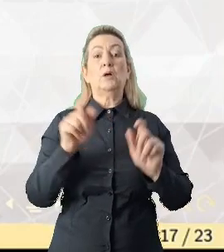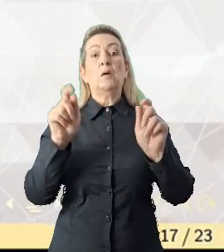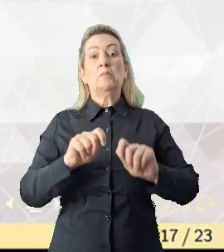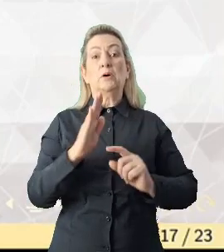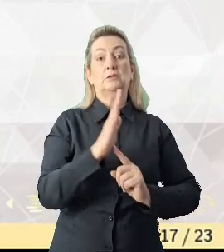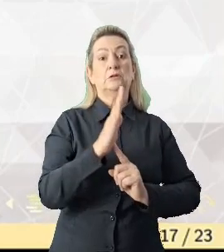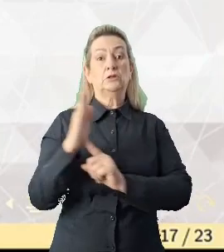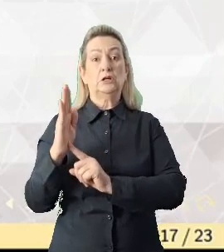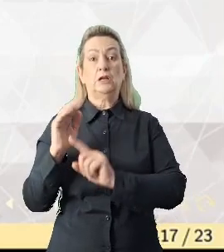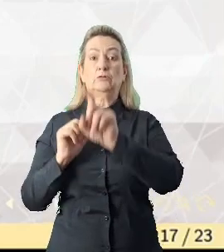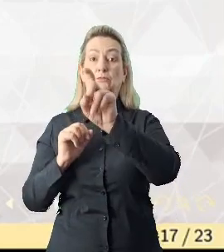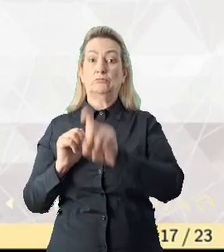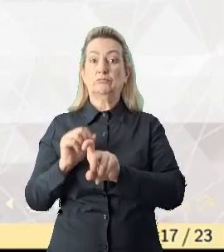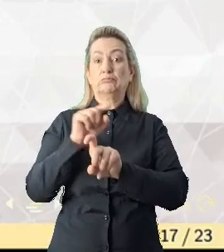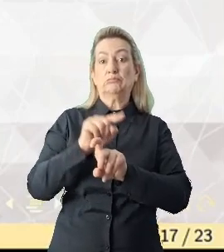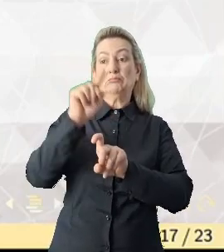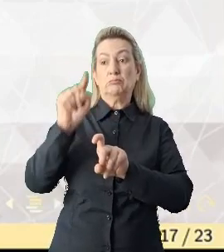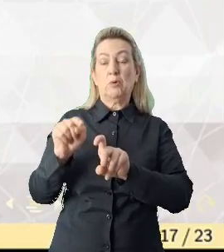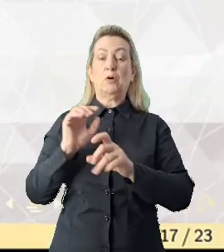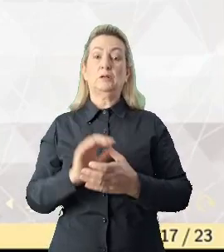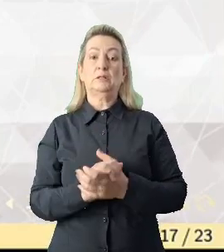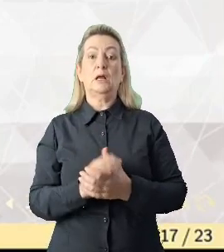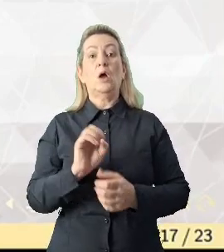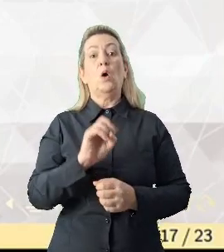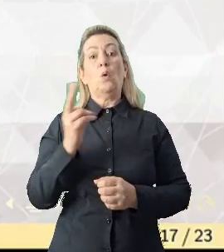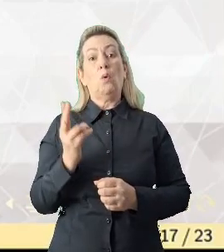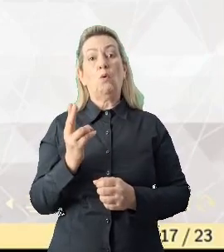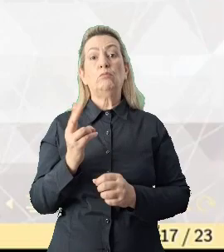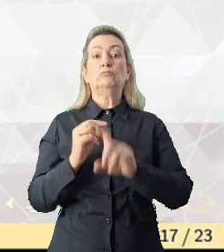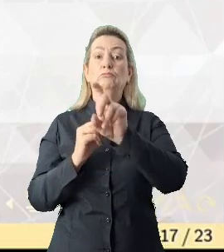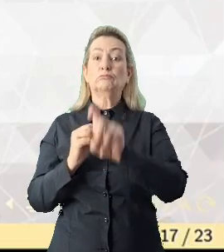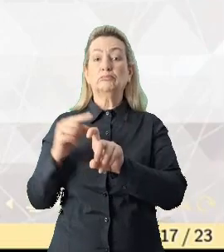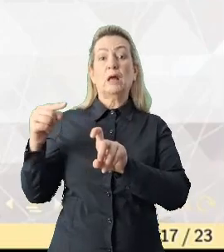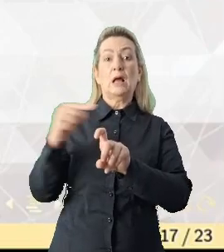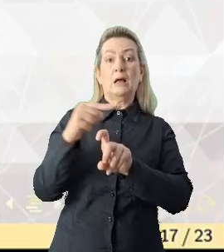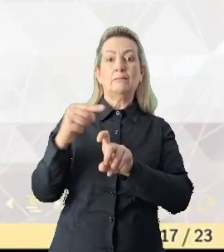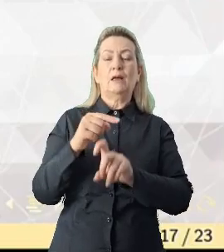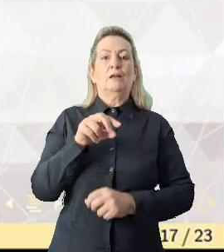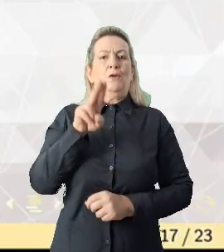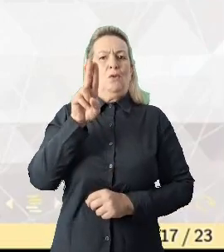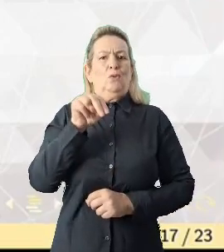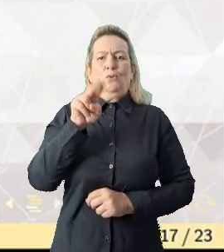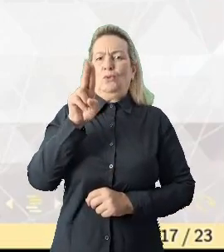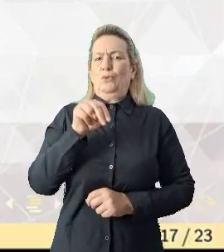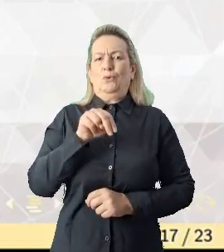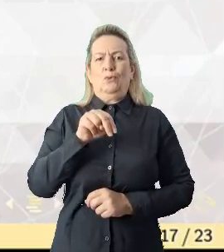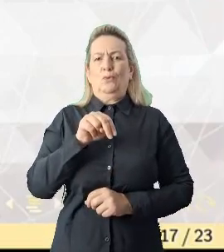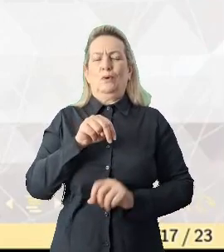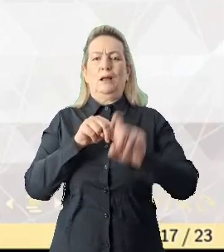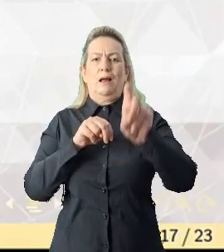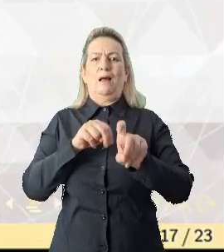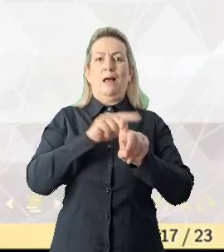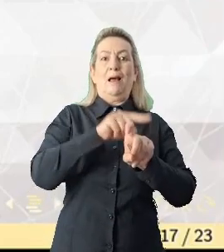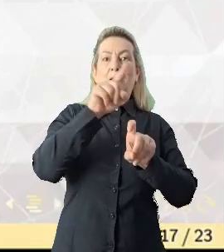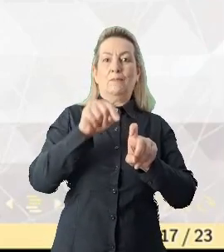moda. Então pode ser que no lado direito esteja a moda, né, do lado direito da mediana, ou a